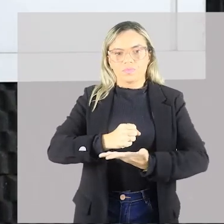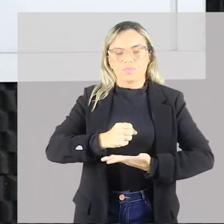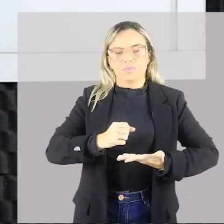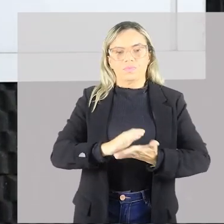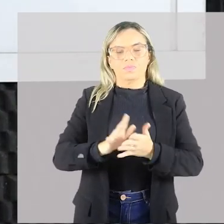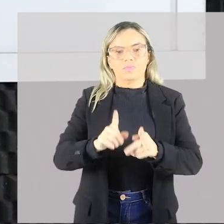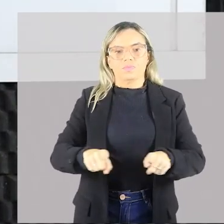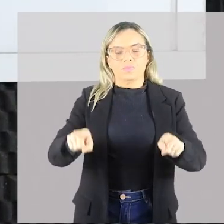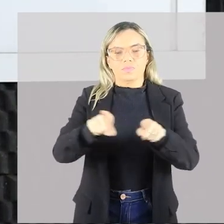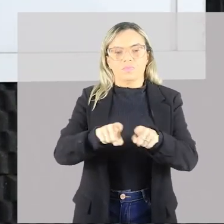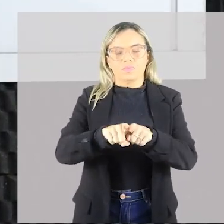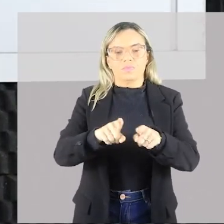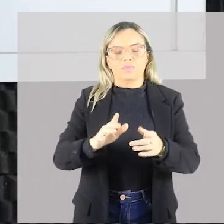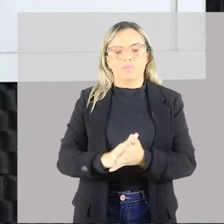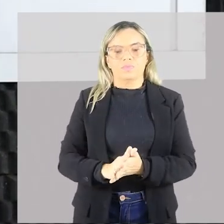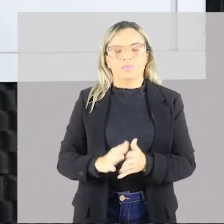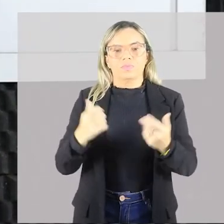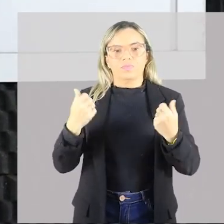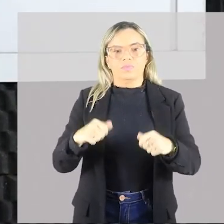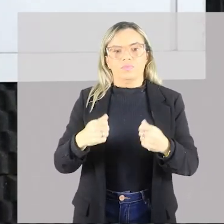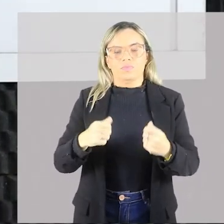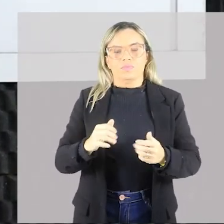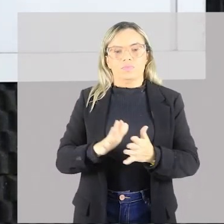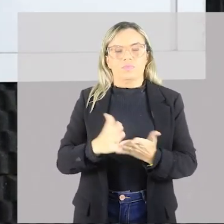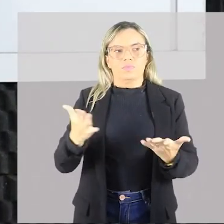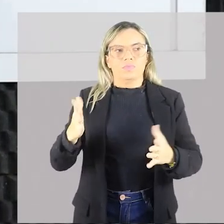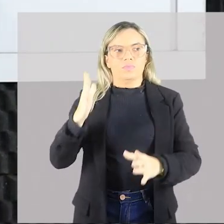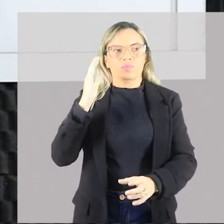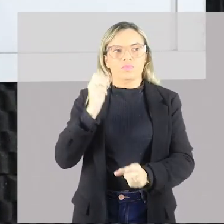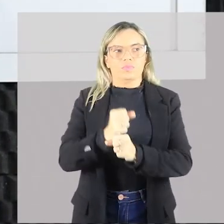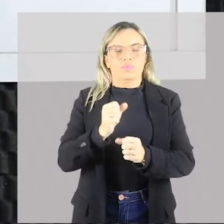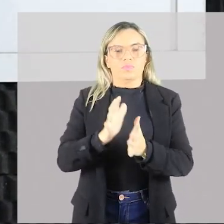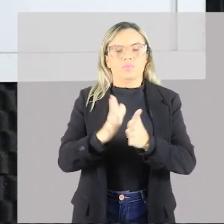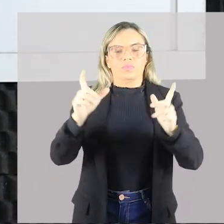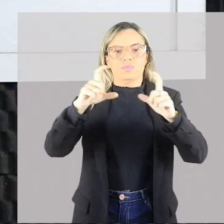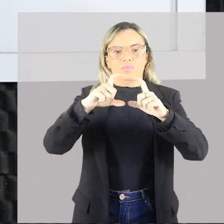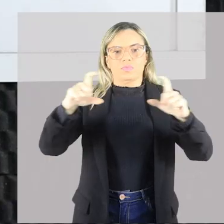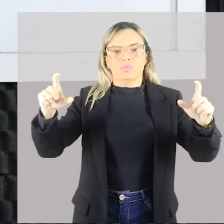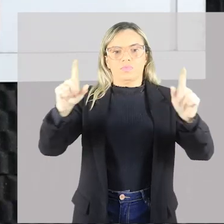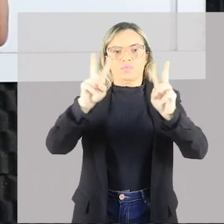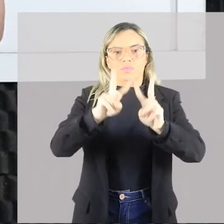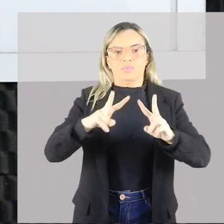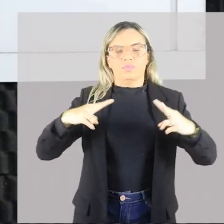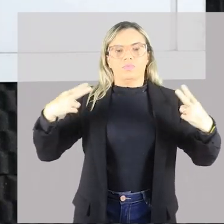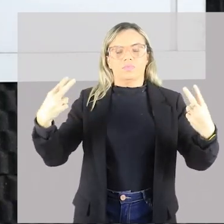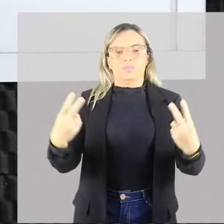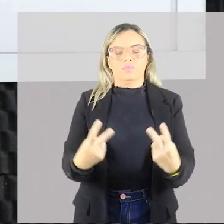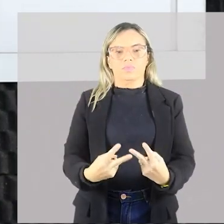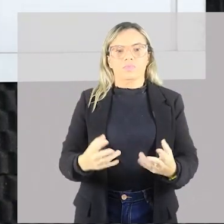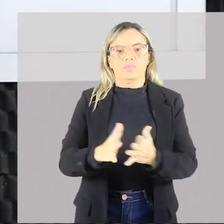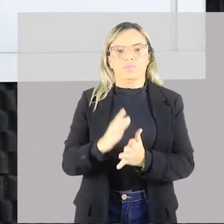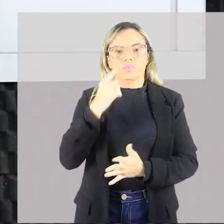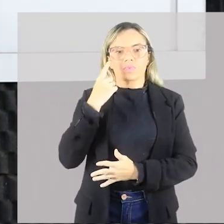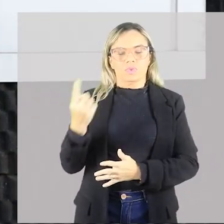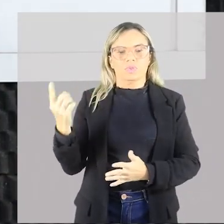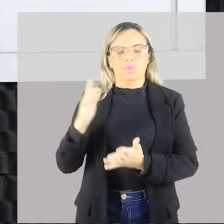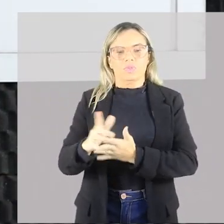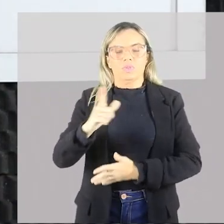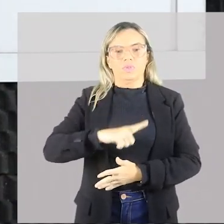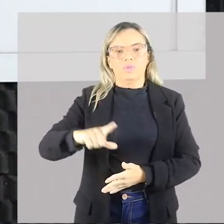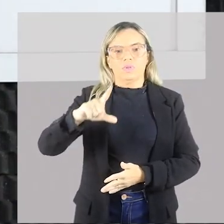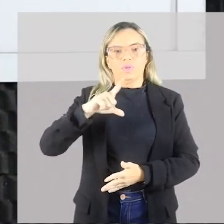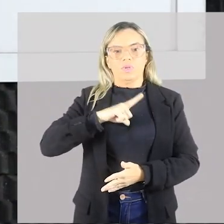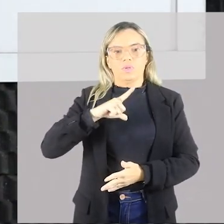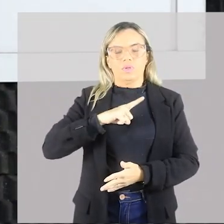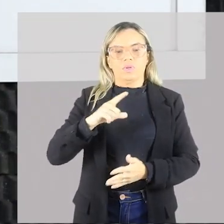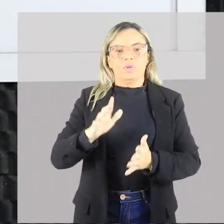também. Tá? Então, como é que se calcula, qual é a fórmula para calcular o volume de um prisma? Existe uma fórmula geral, porque